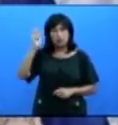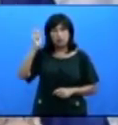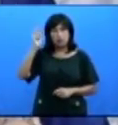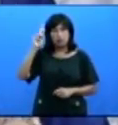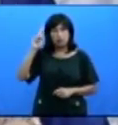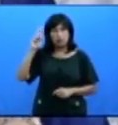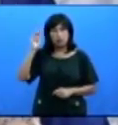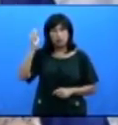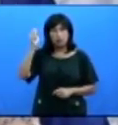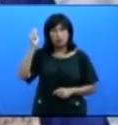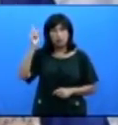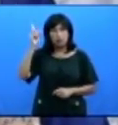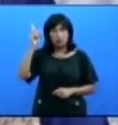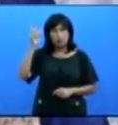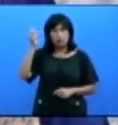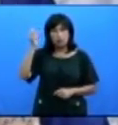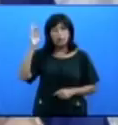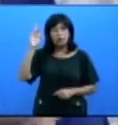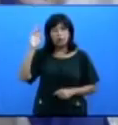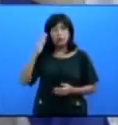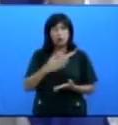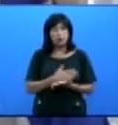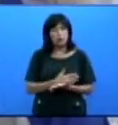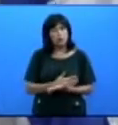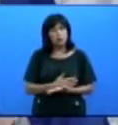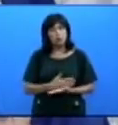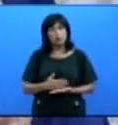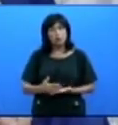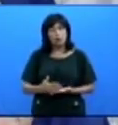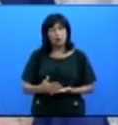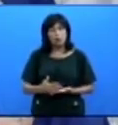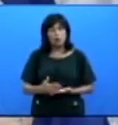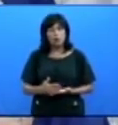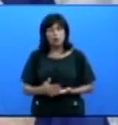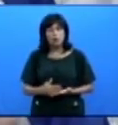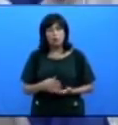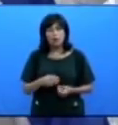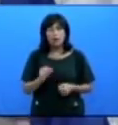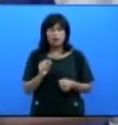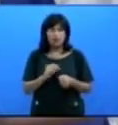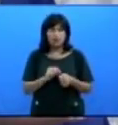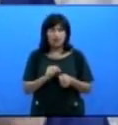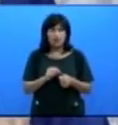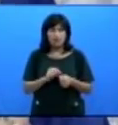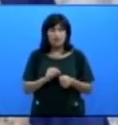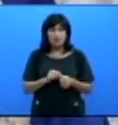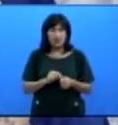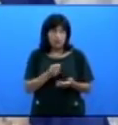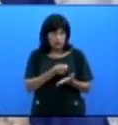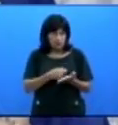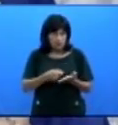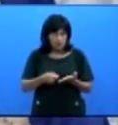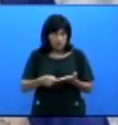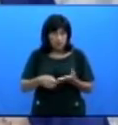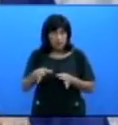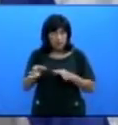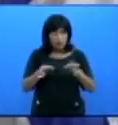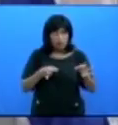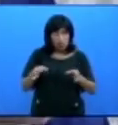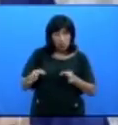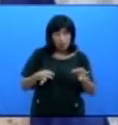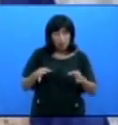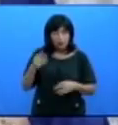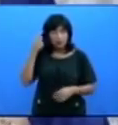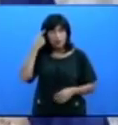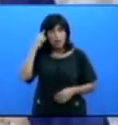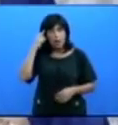ali nós começamos a alinhavar um processo que já tinha tido início, sim, em